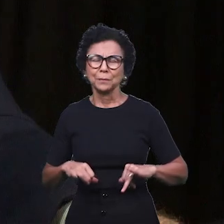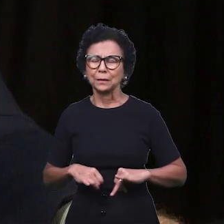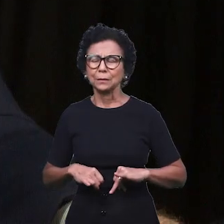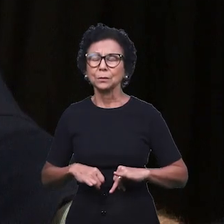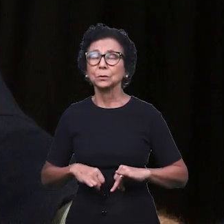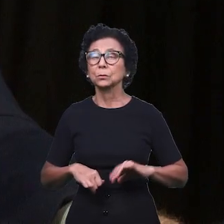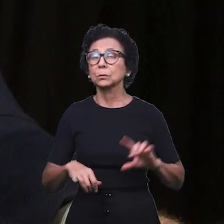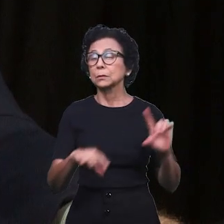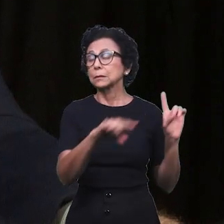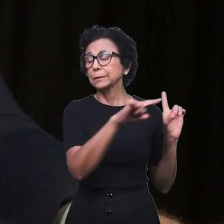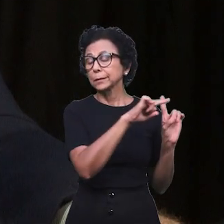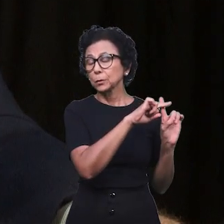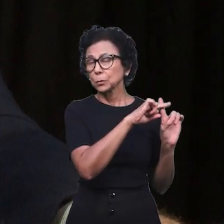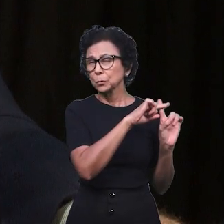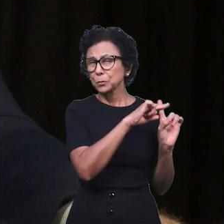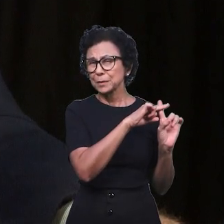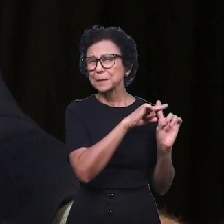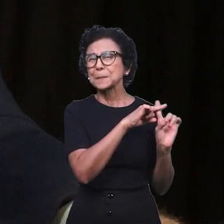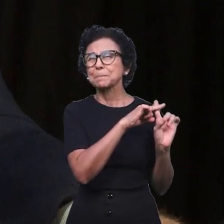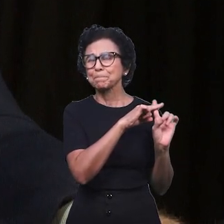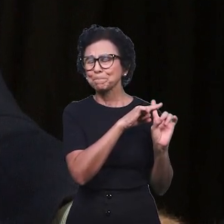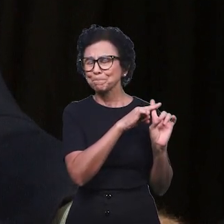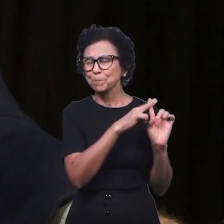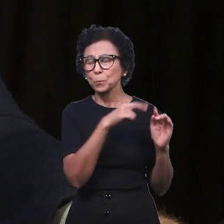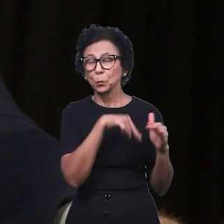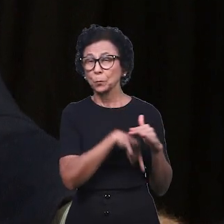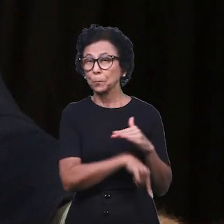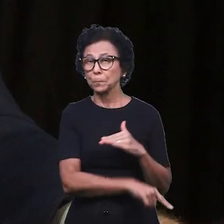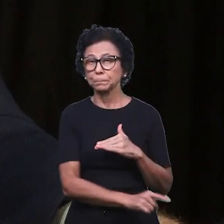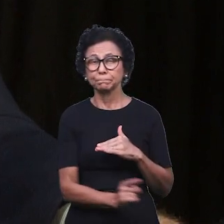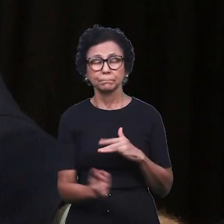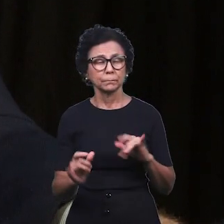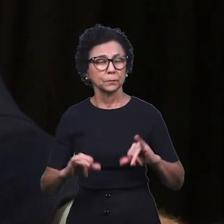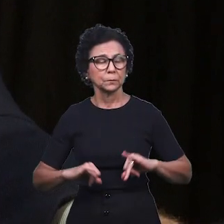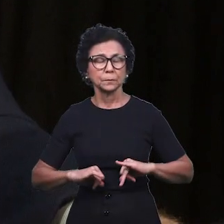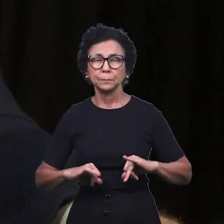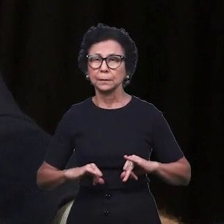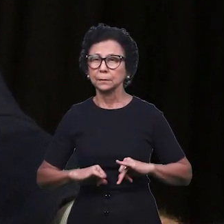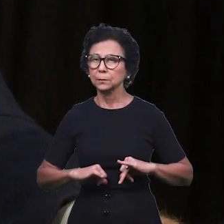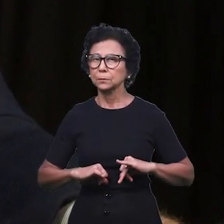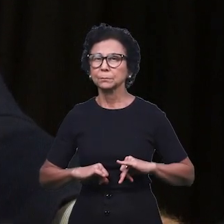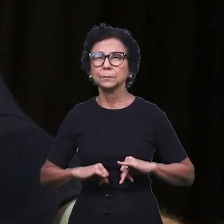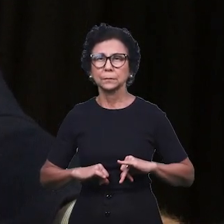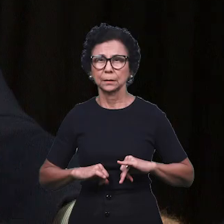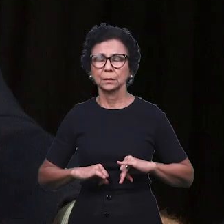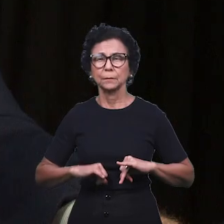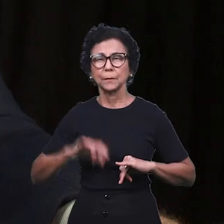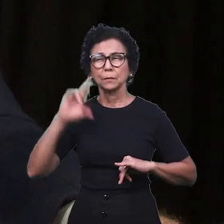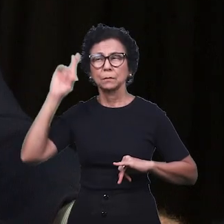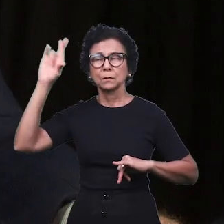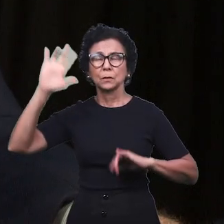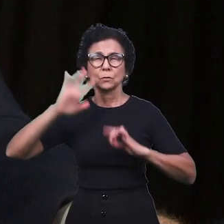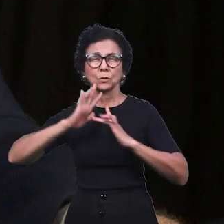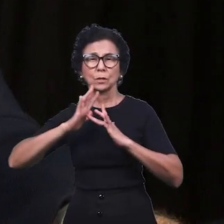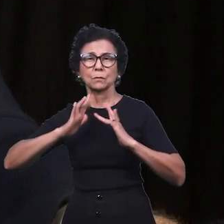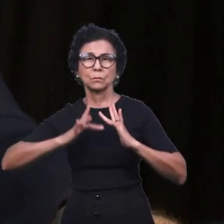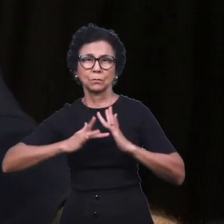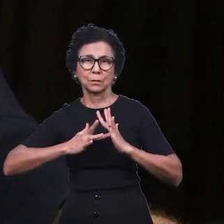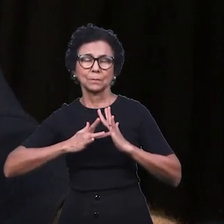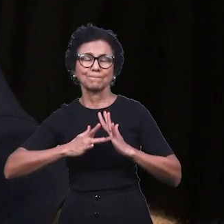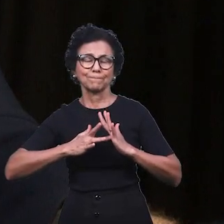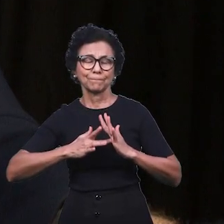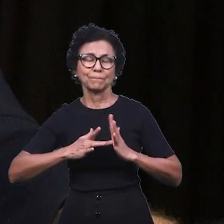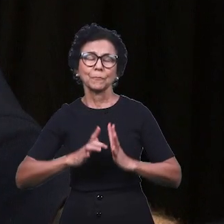extremo sofrimento, né? O extremo sofrimento que o Senhor Jesus ele passou na cruz do